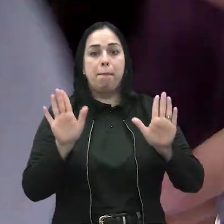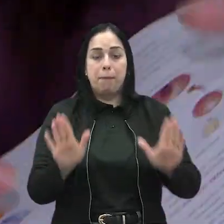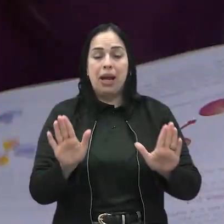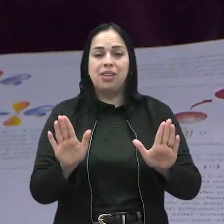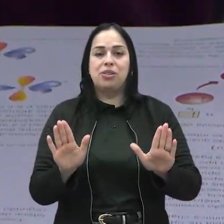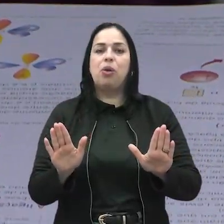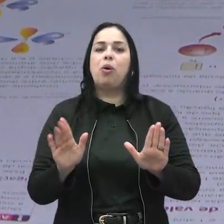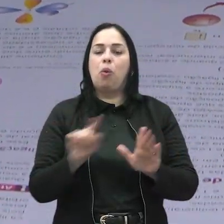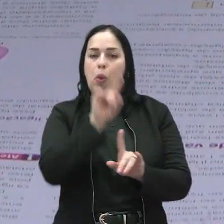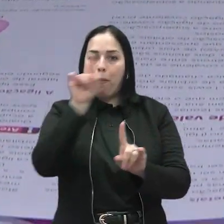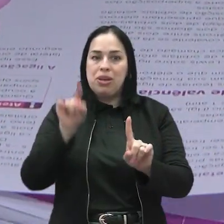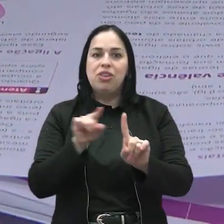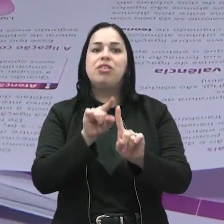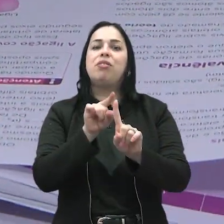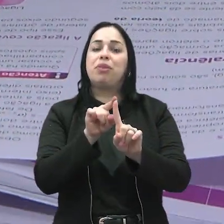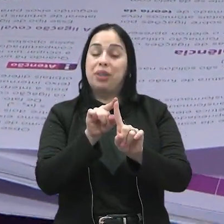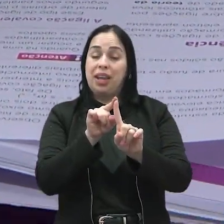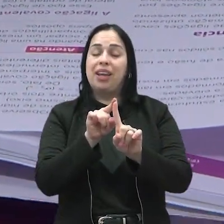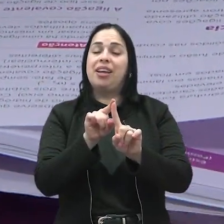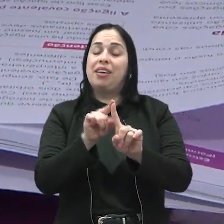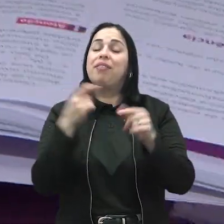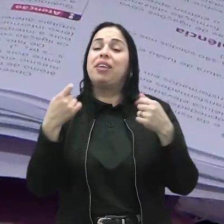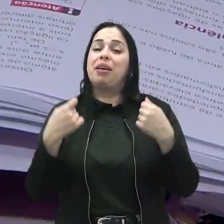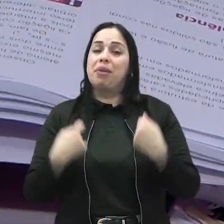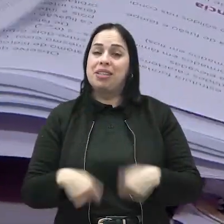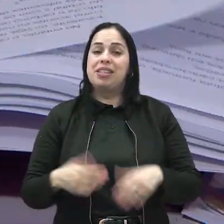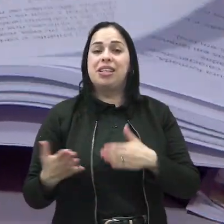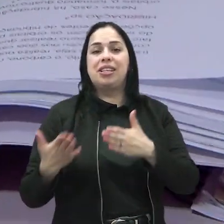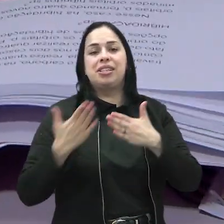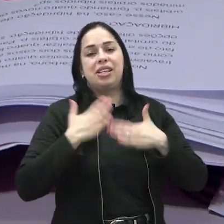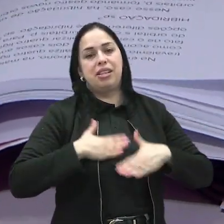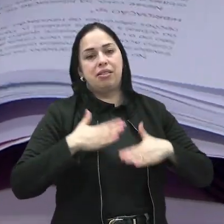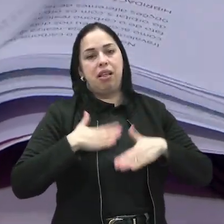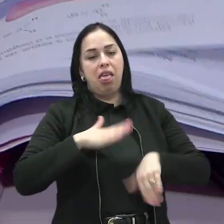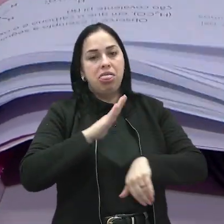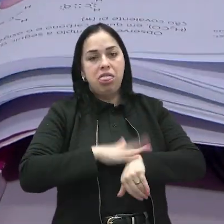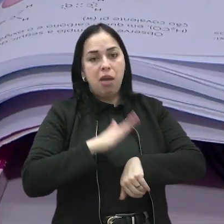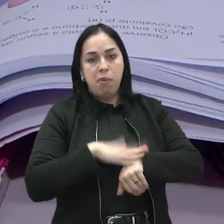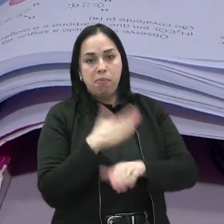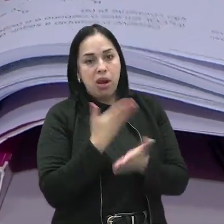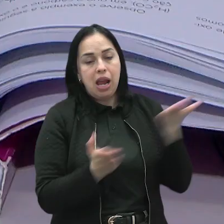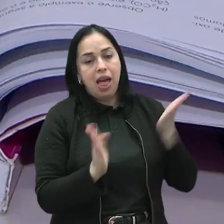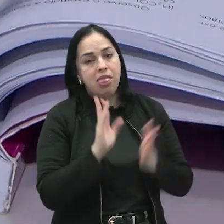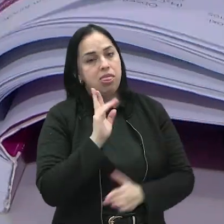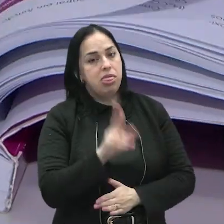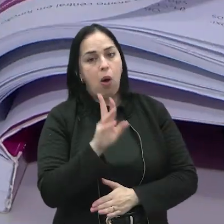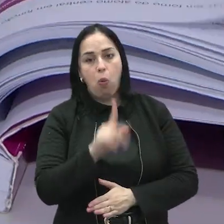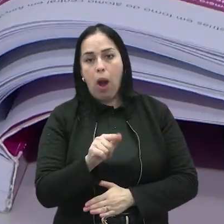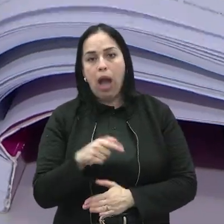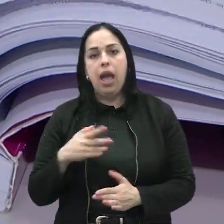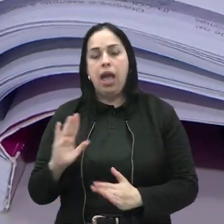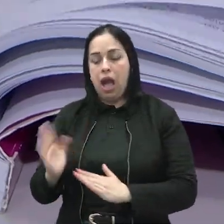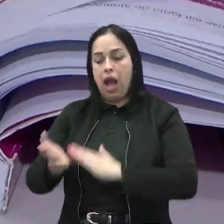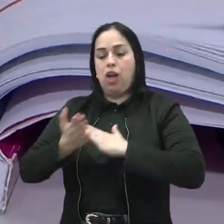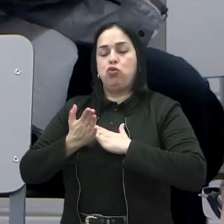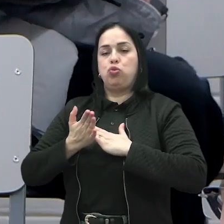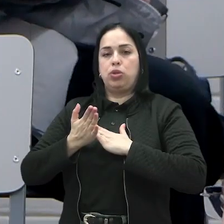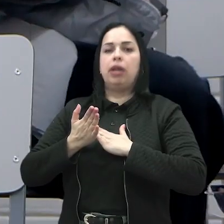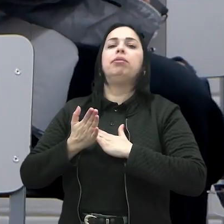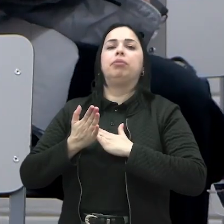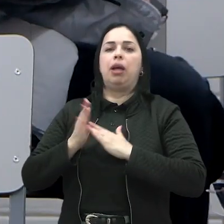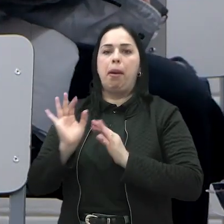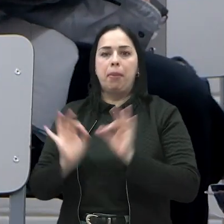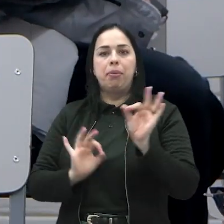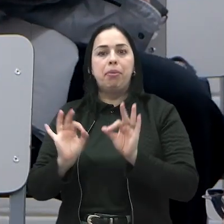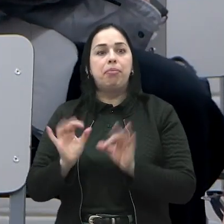mas a lição vale para todos. O descanso não é perda de tempo, é parte da preparação.